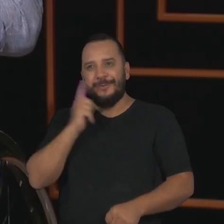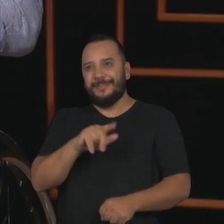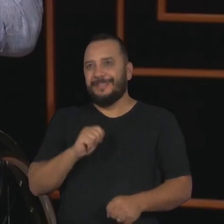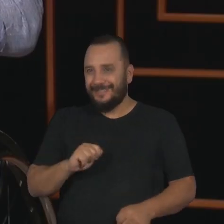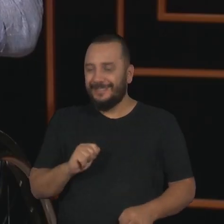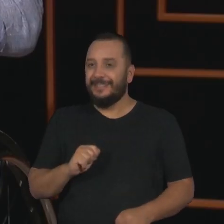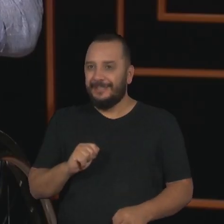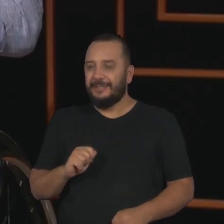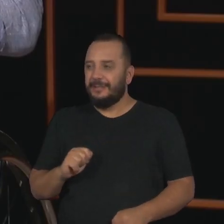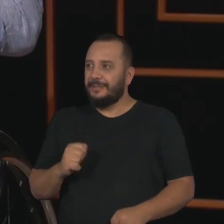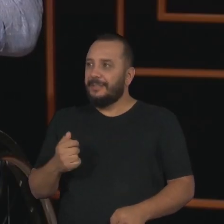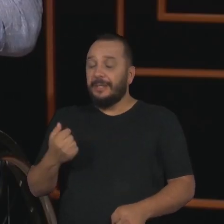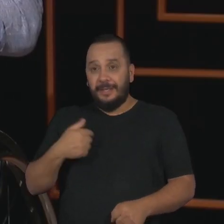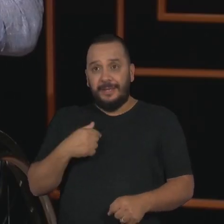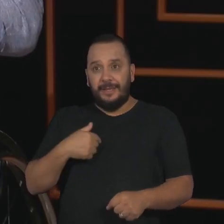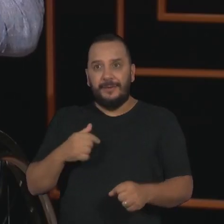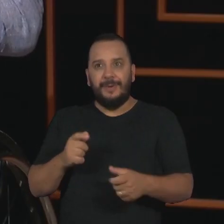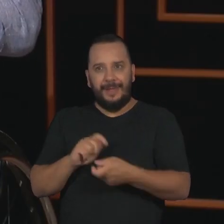em